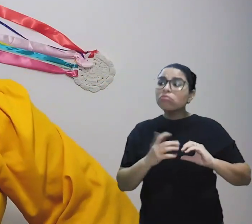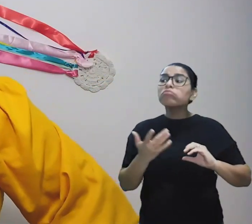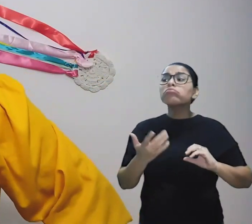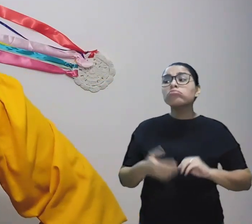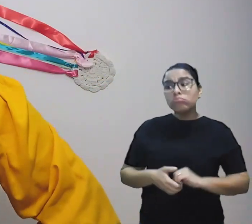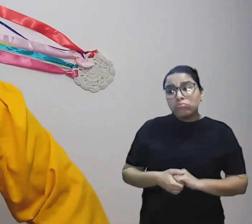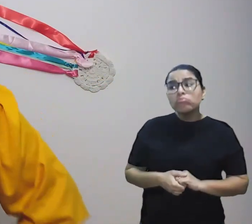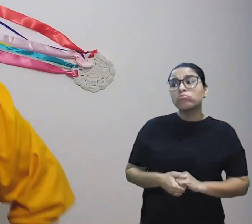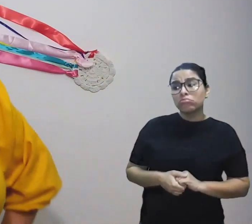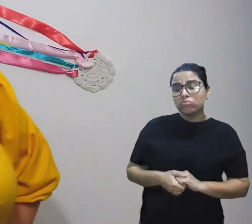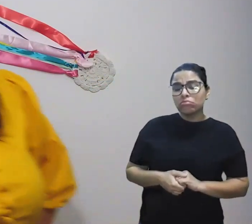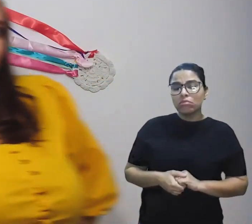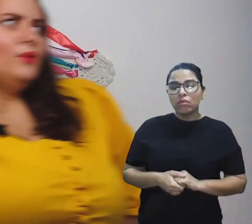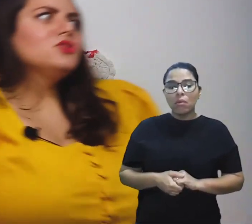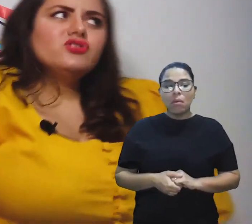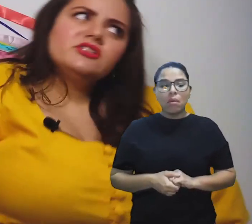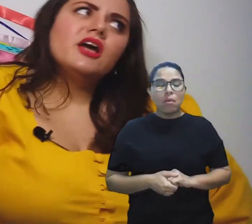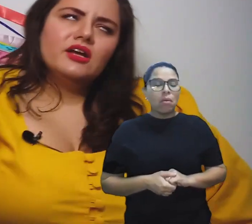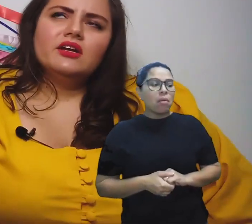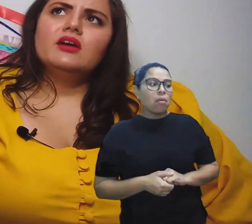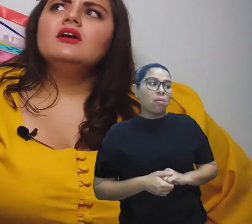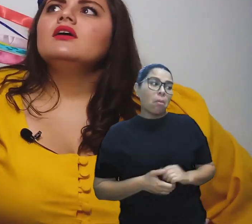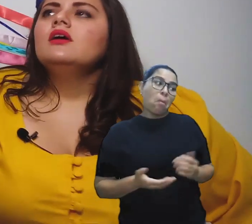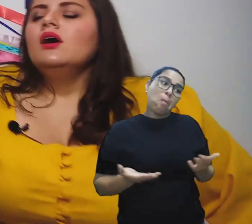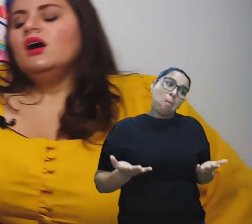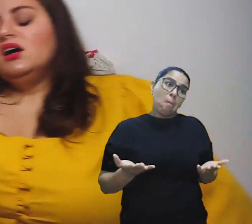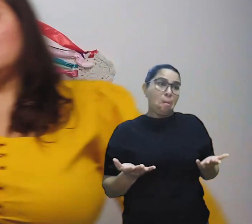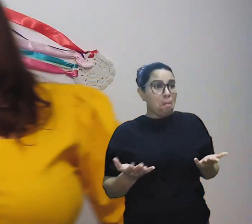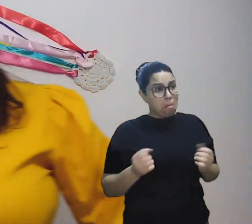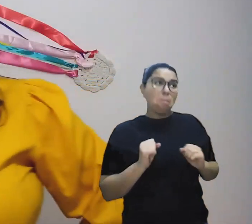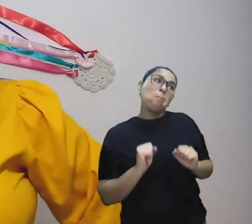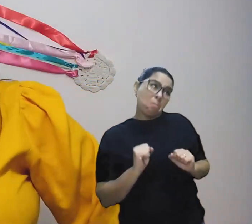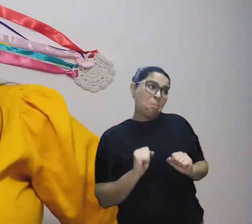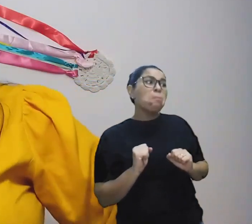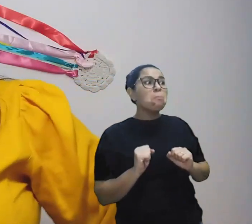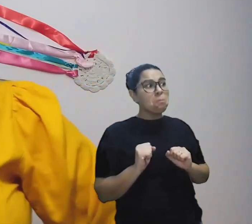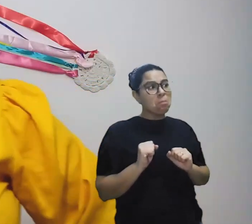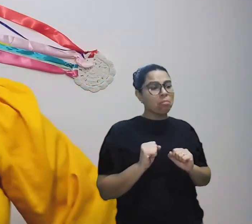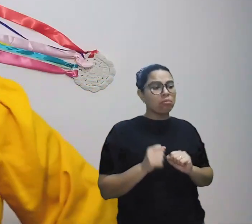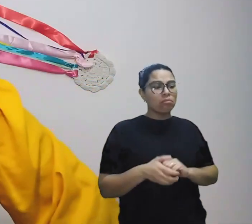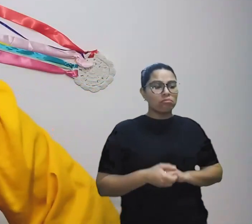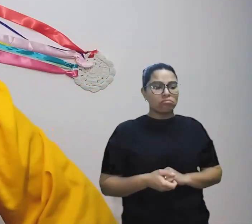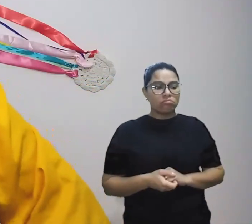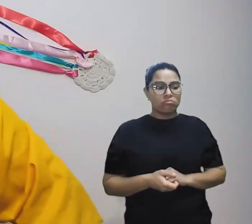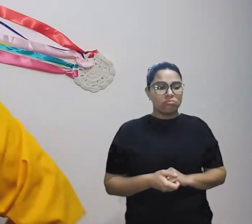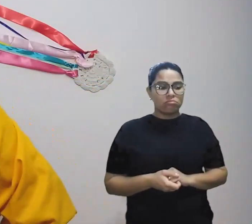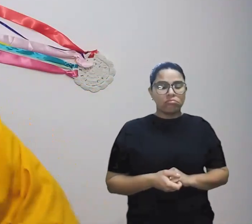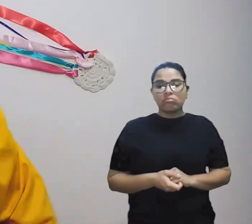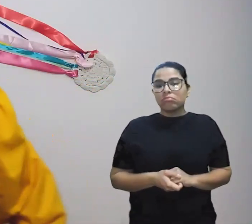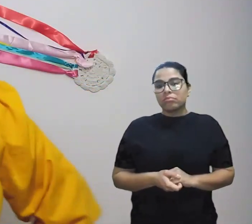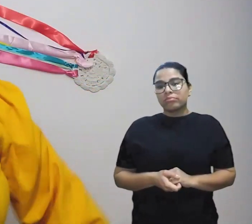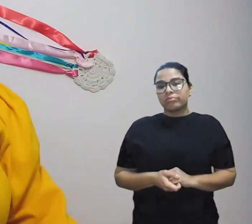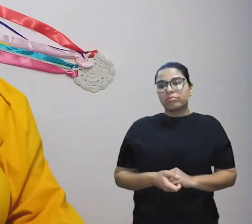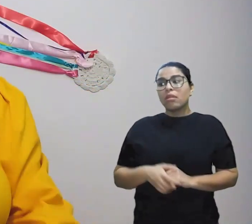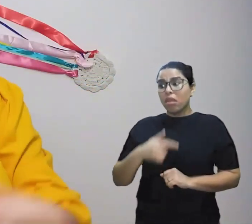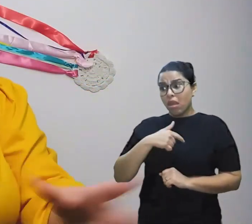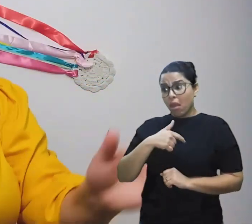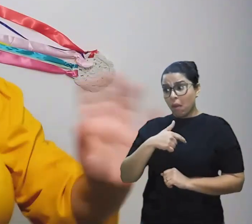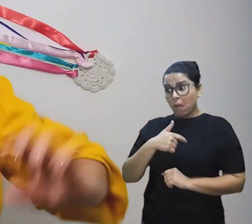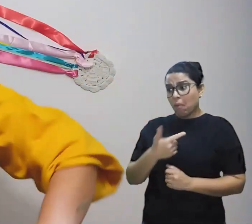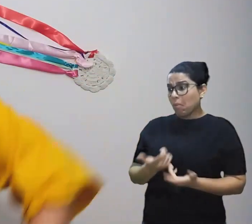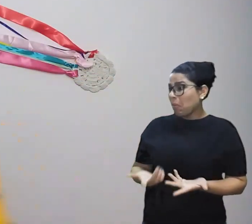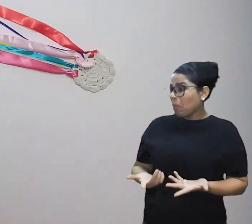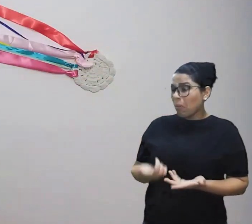leão. Até pode ser, né? E eu que não tenho coração,